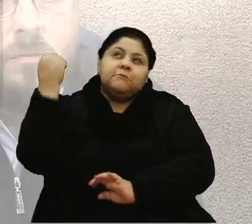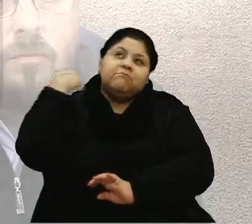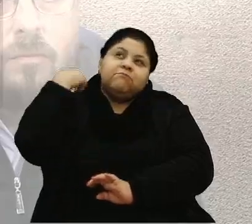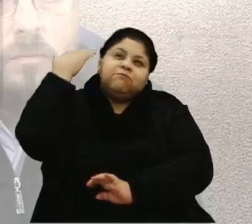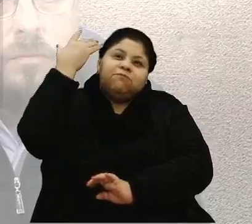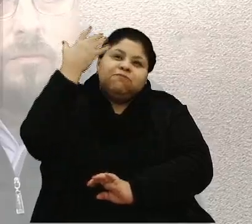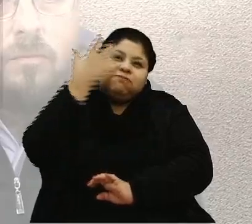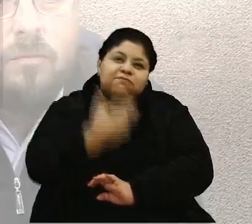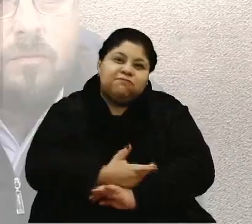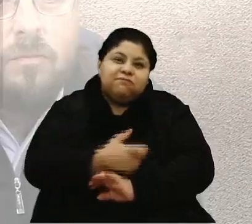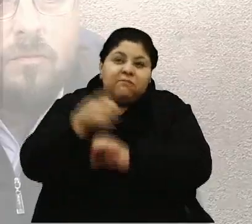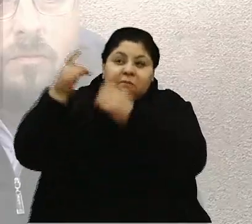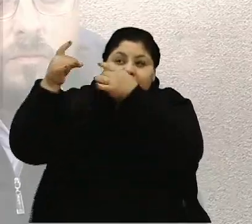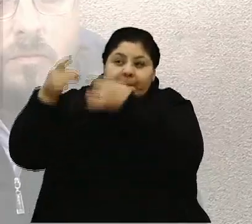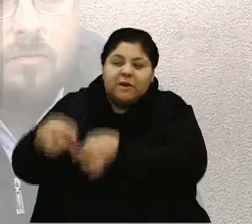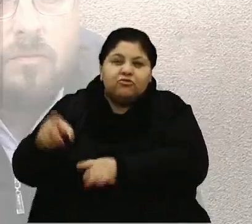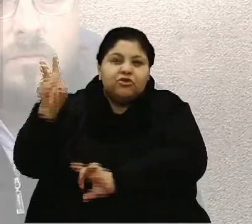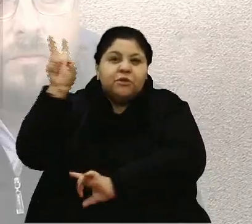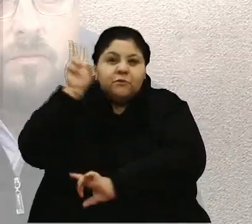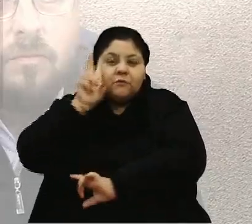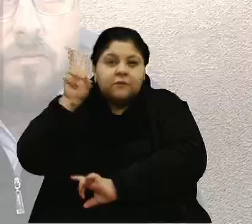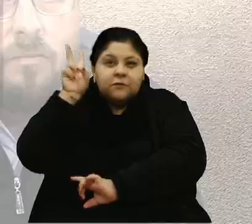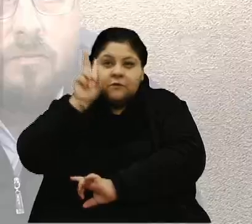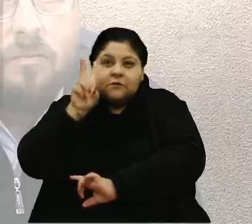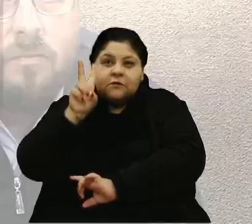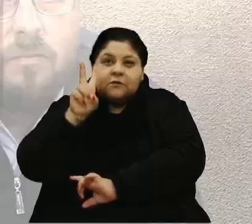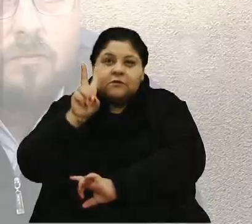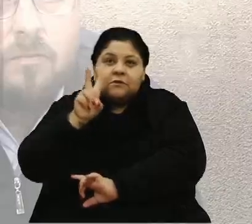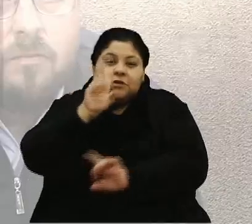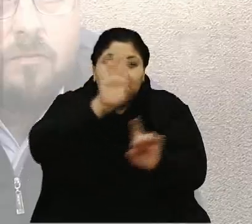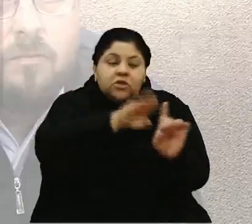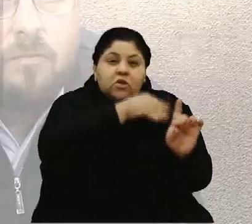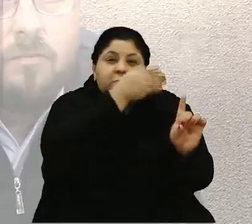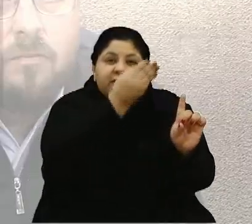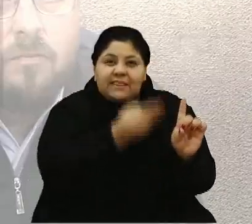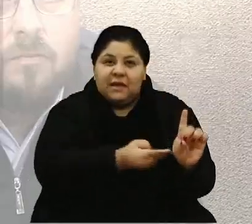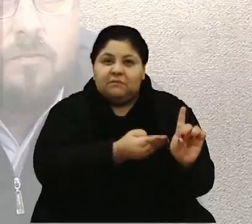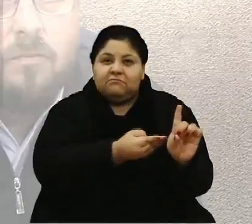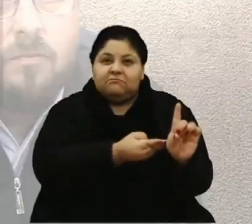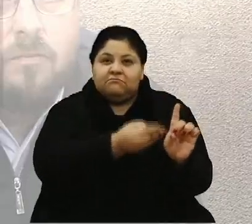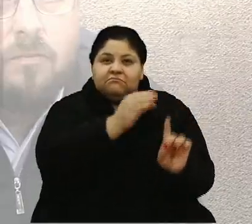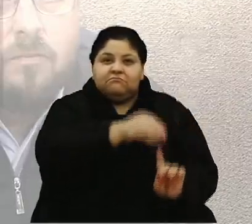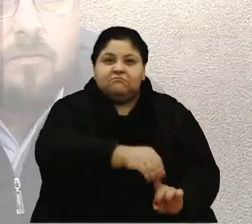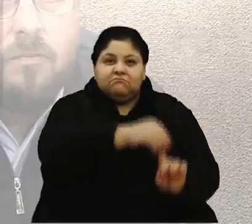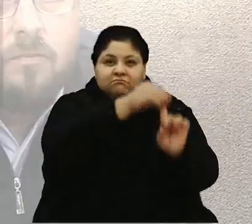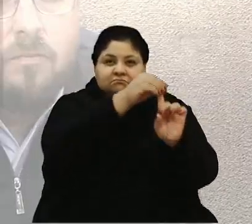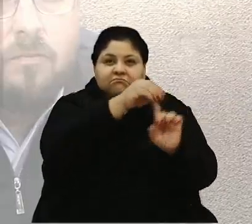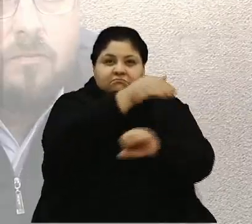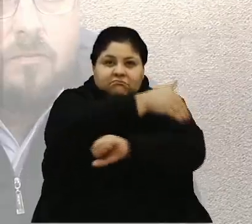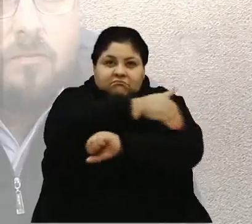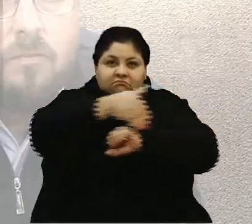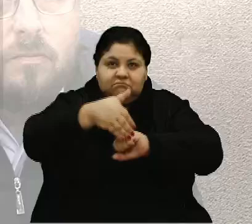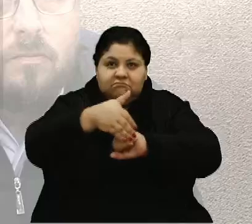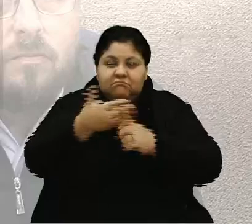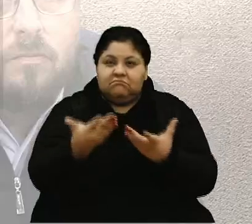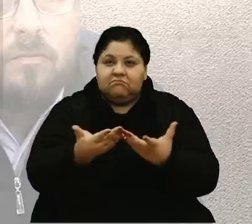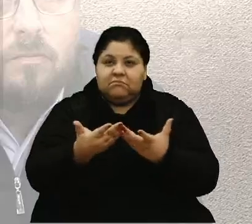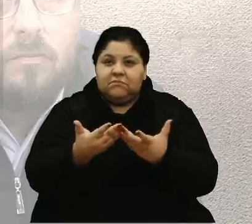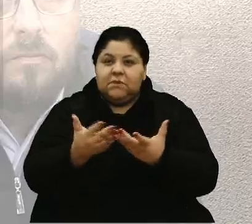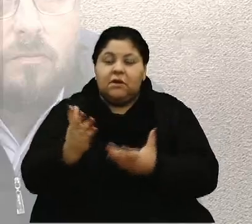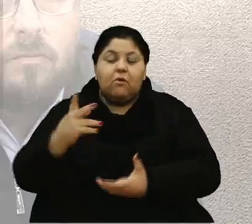mancha provavelmente a história na questão de homenagem, principalmente na questão de rua, onde